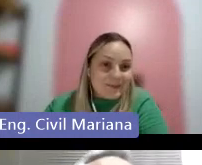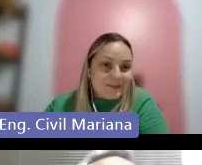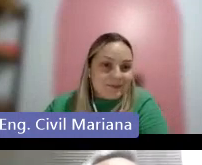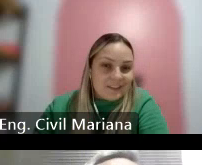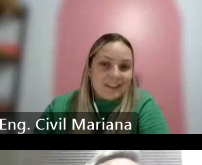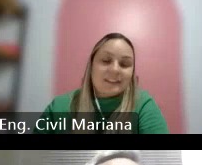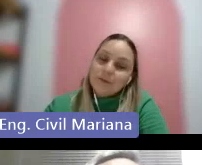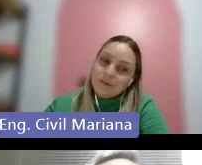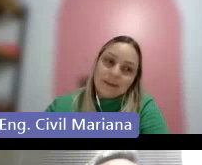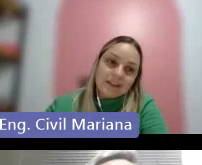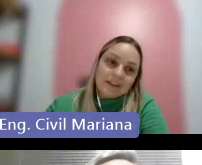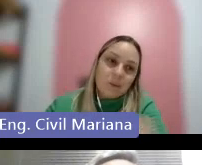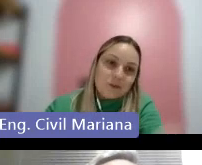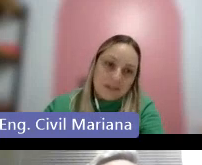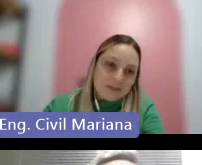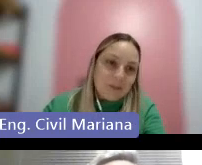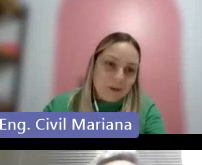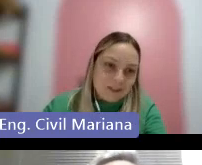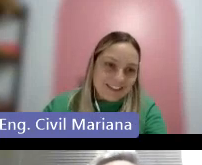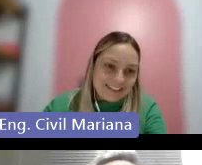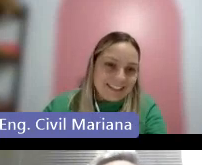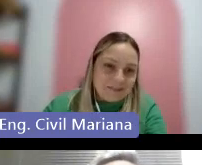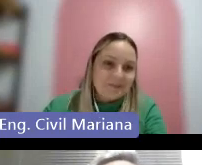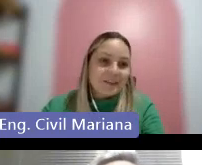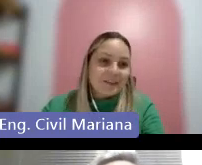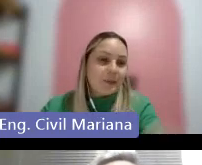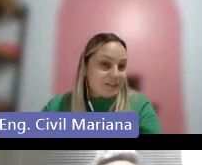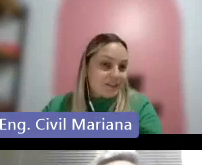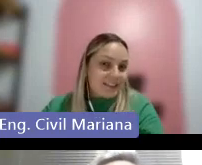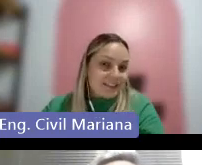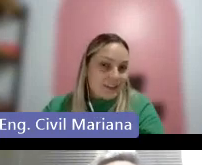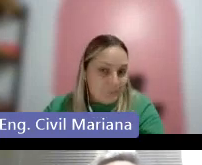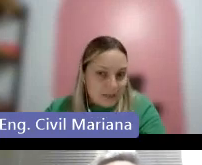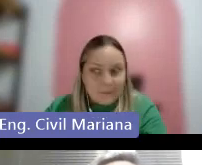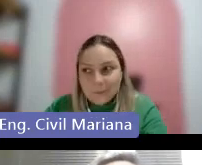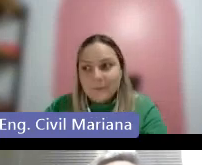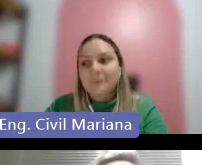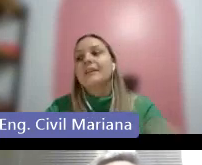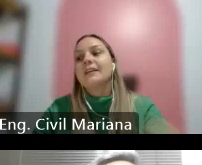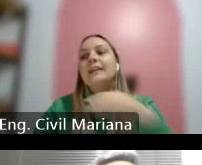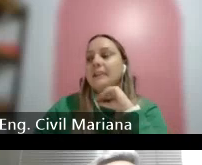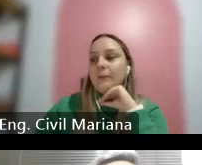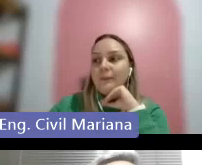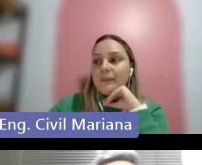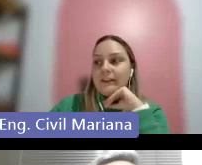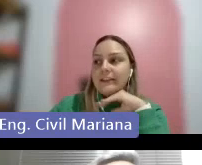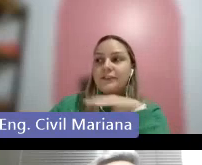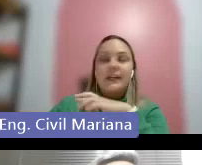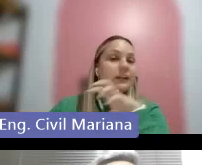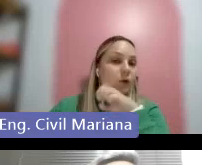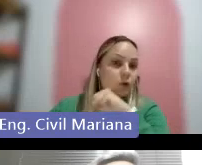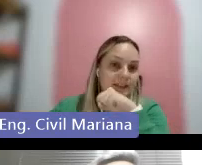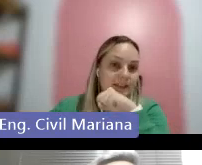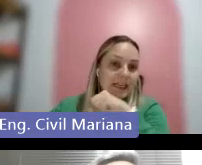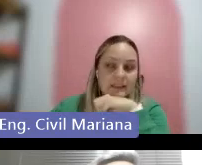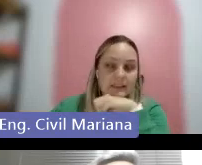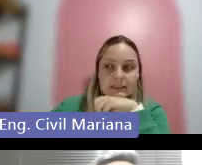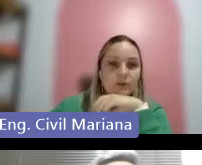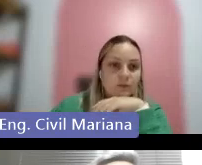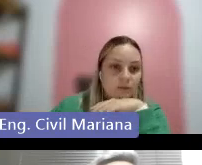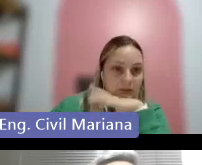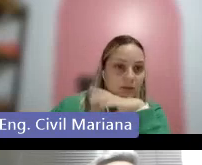com isso. E tem muitos, mas são poucos ainda, né? Então, pode ser um de vocês também. Então, identificado